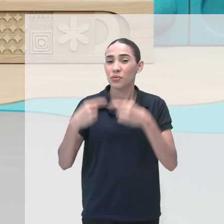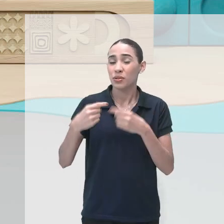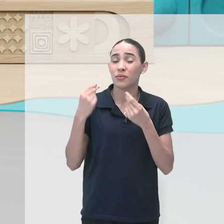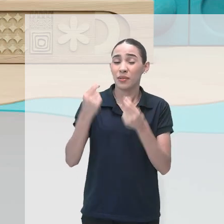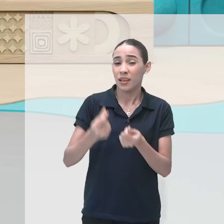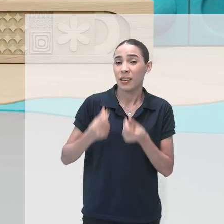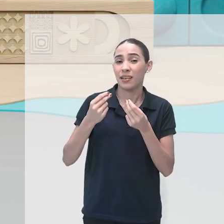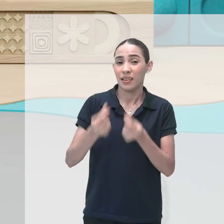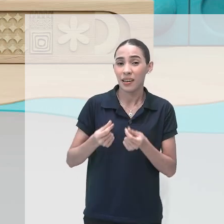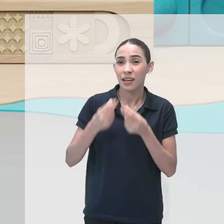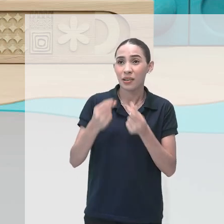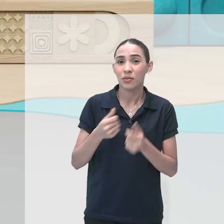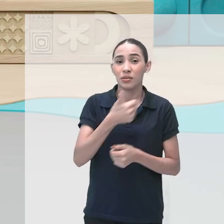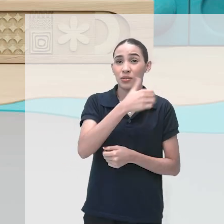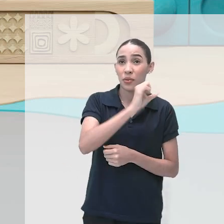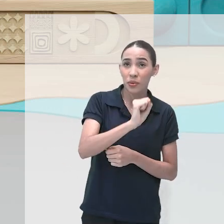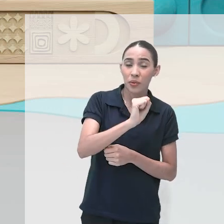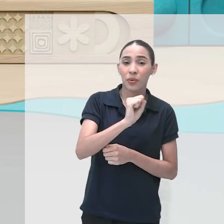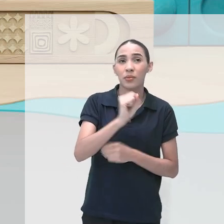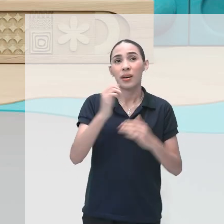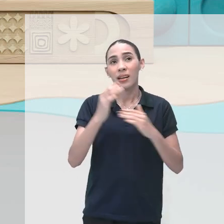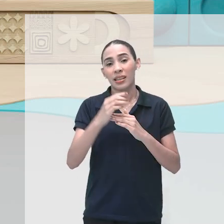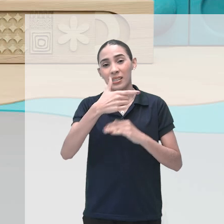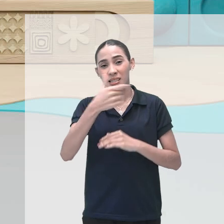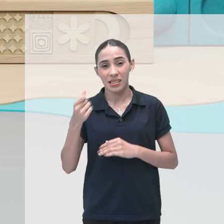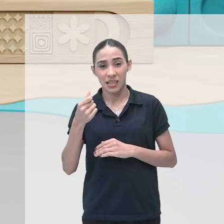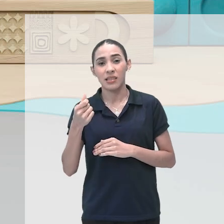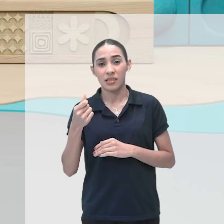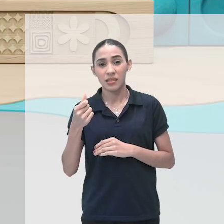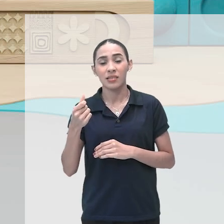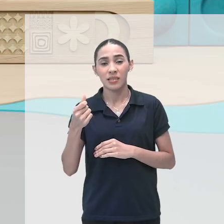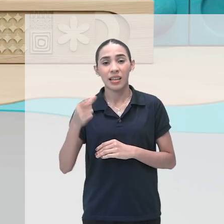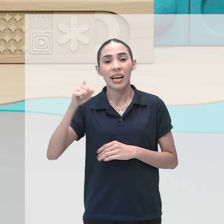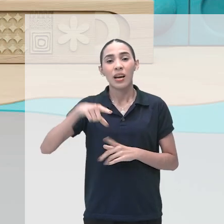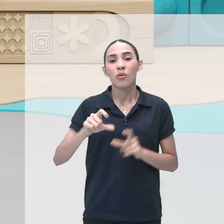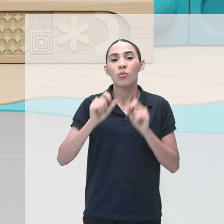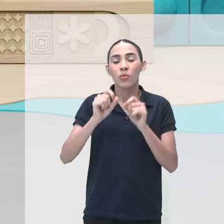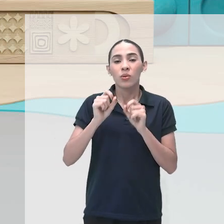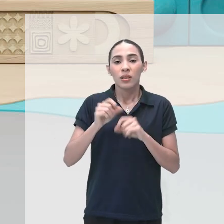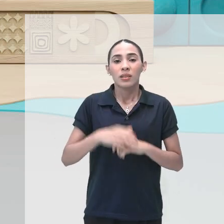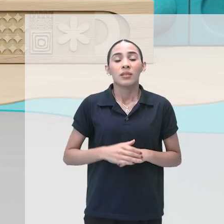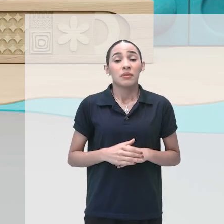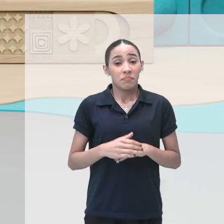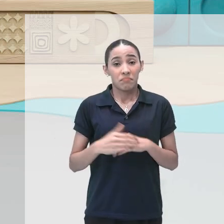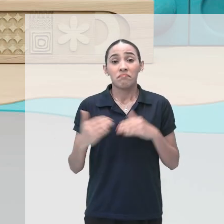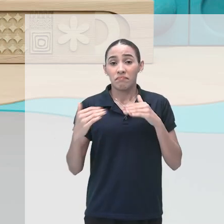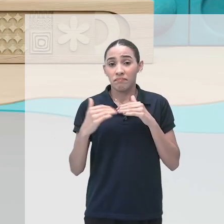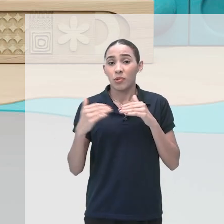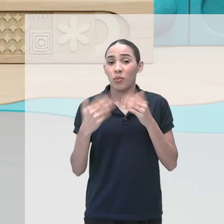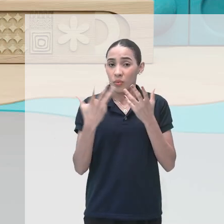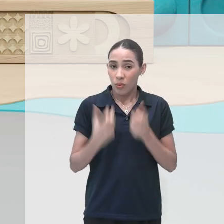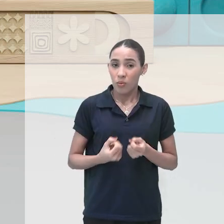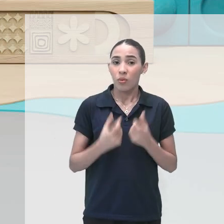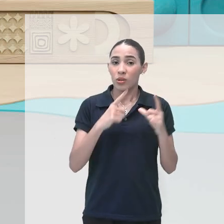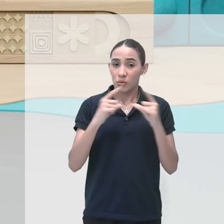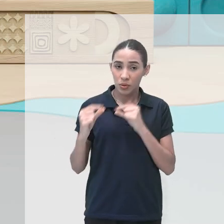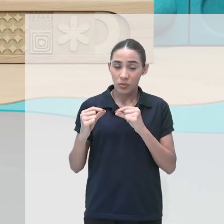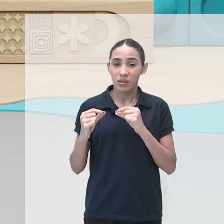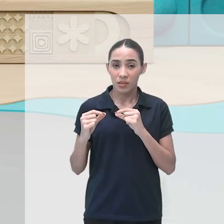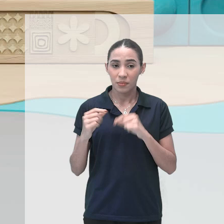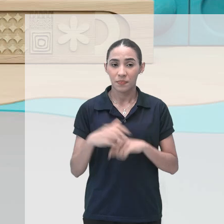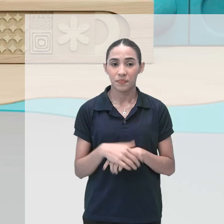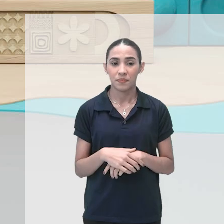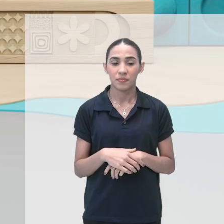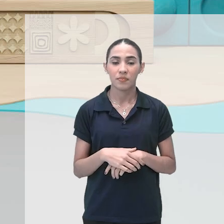muito tempo, de 18 anos para 16 anos, ele se coloca a favor dessa redução,